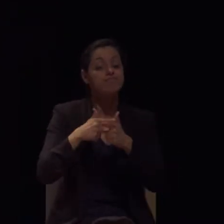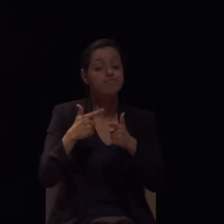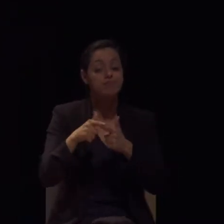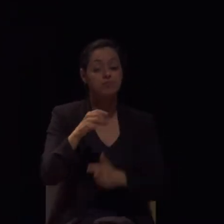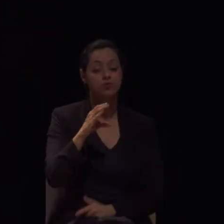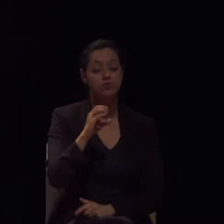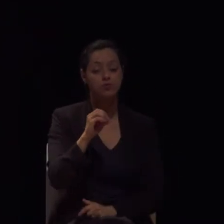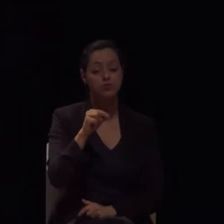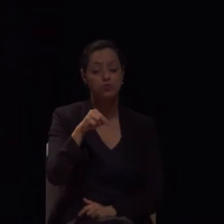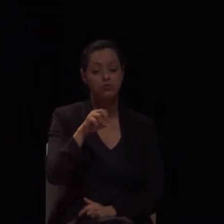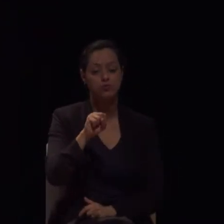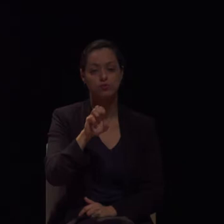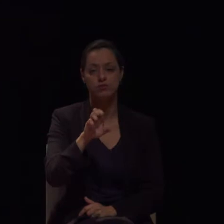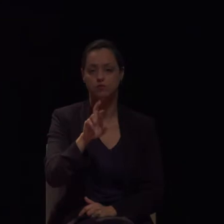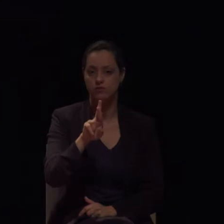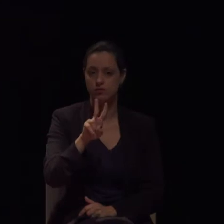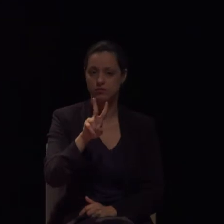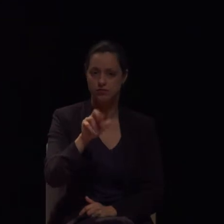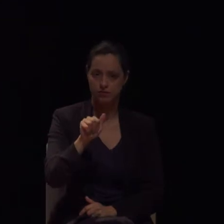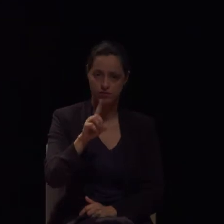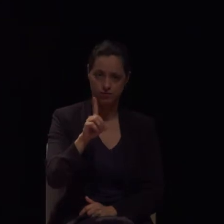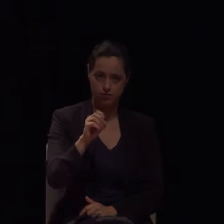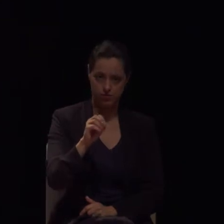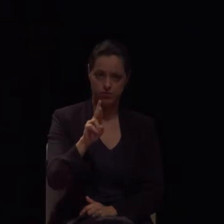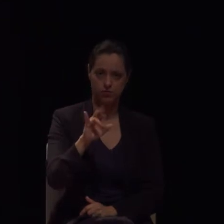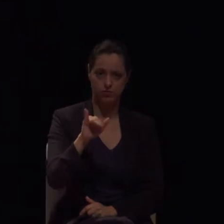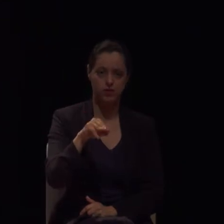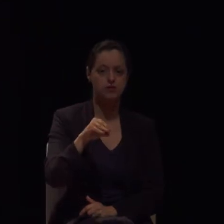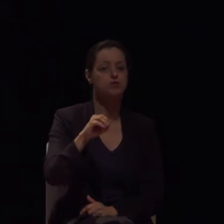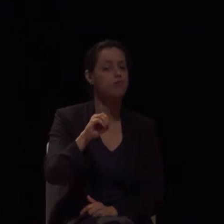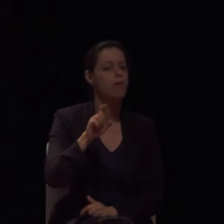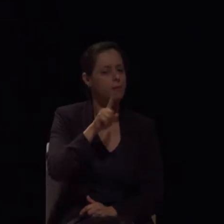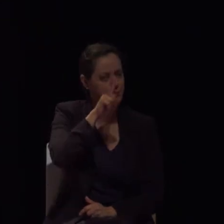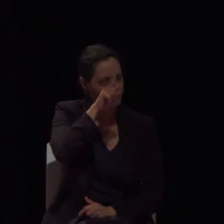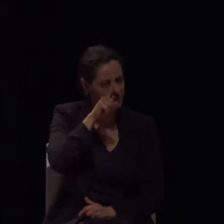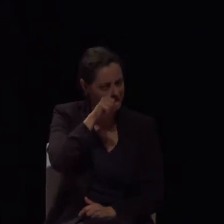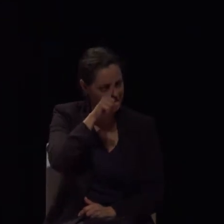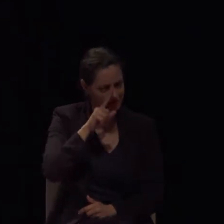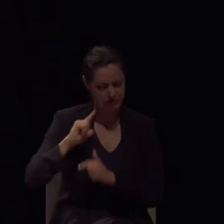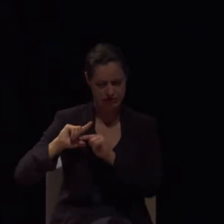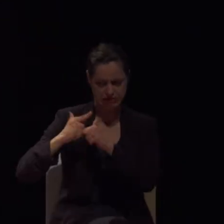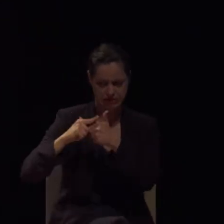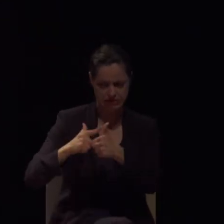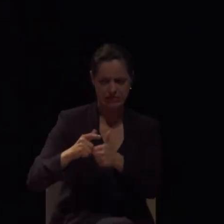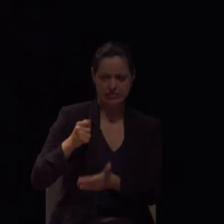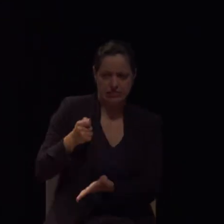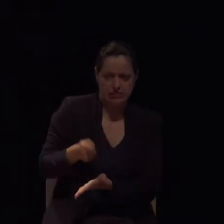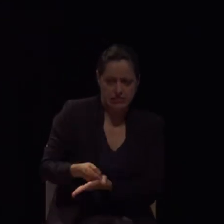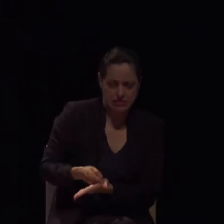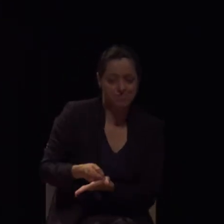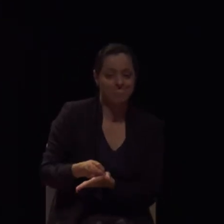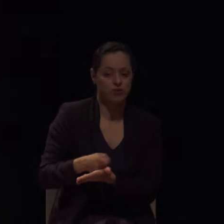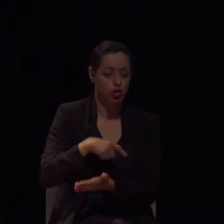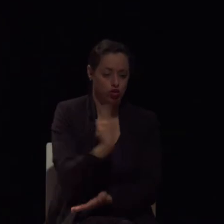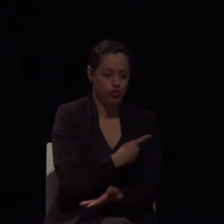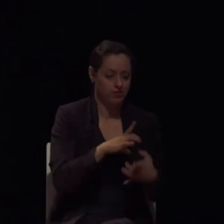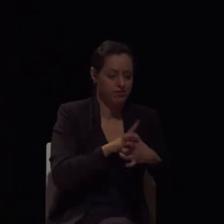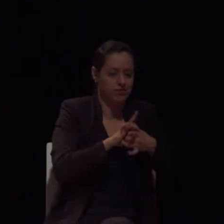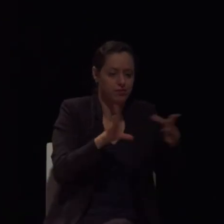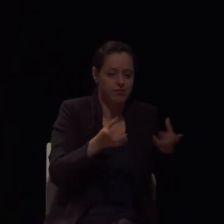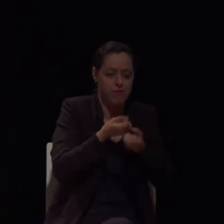perigoso quando a gente vê a nossa liberdade de cátedra ameaçada